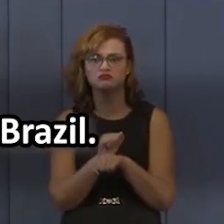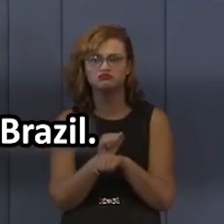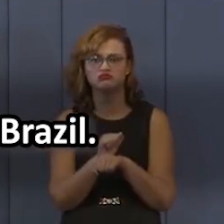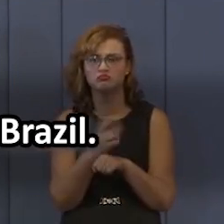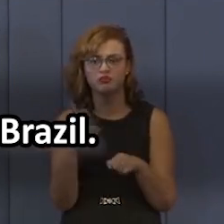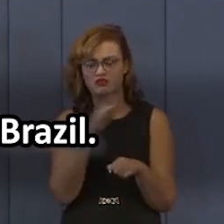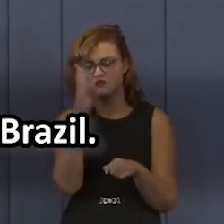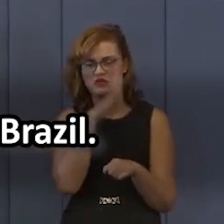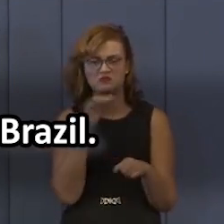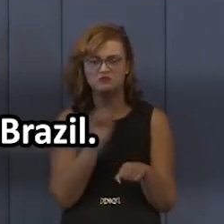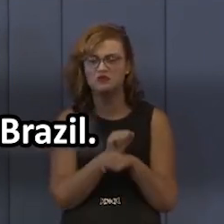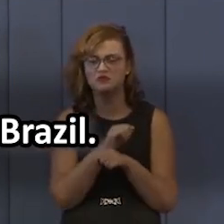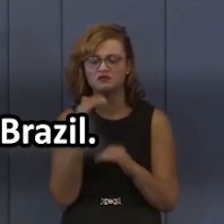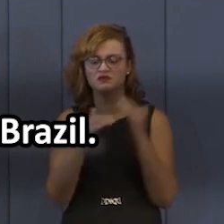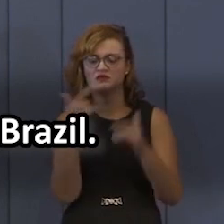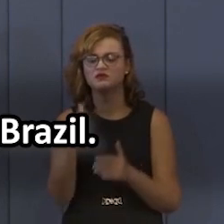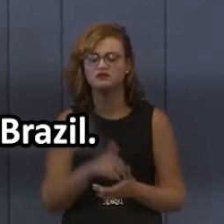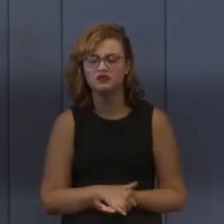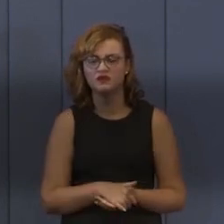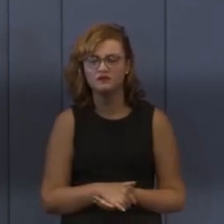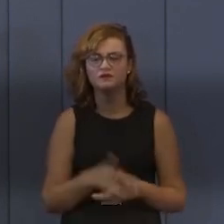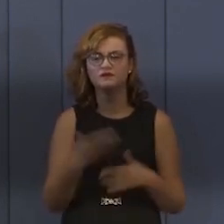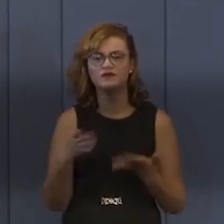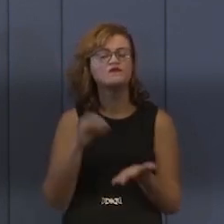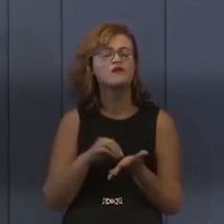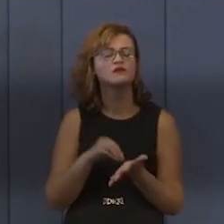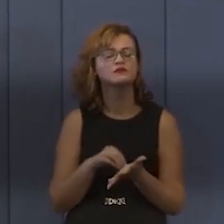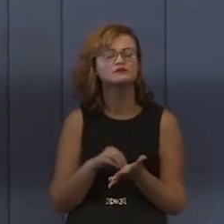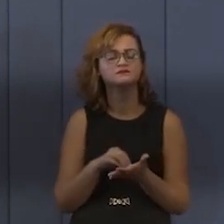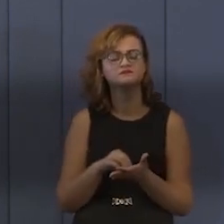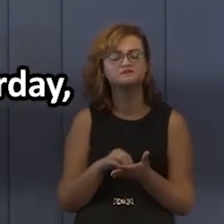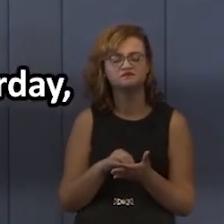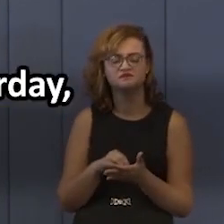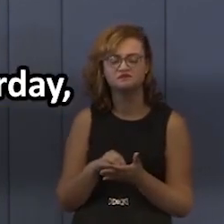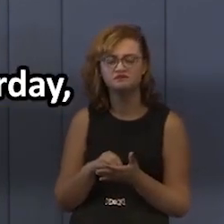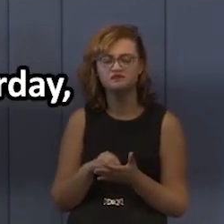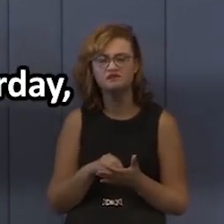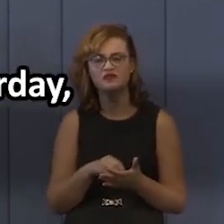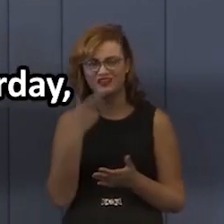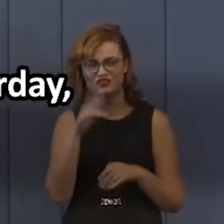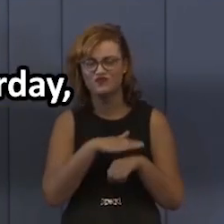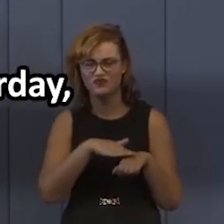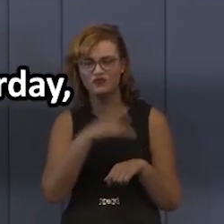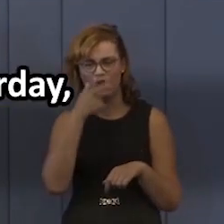está absolutamente interrompido no Brasil. Está absolutamente interrompido. A nossa falta,